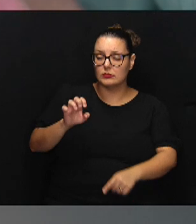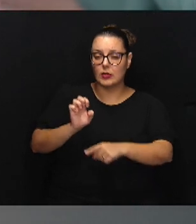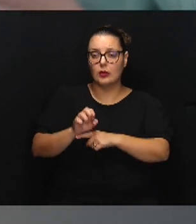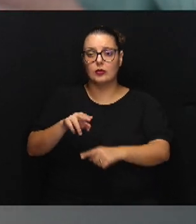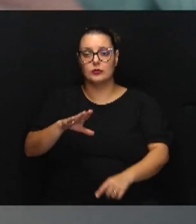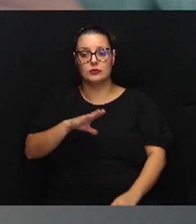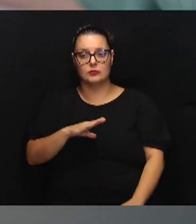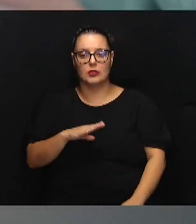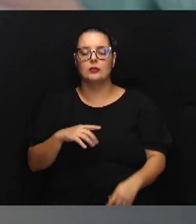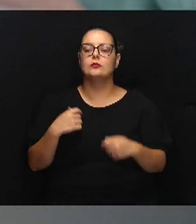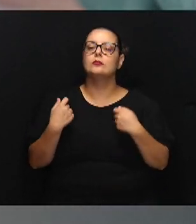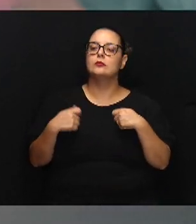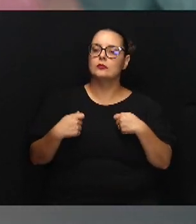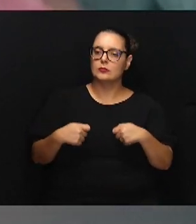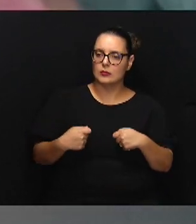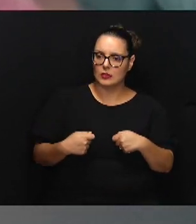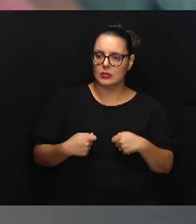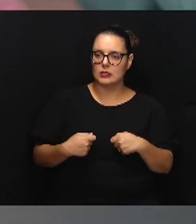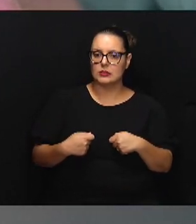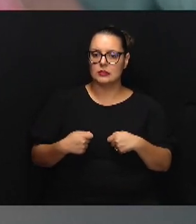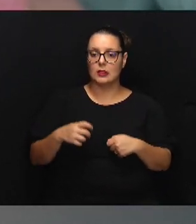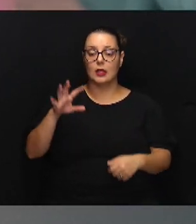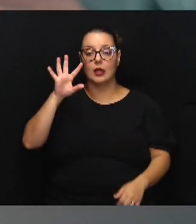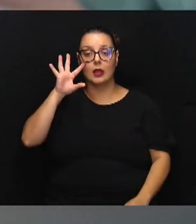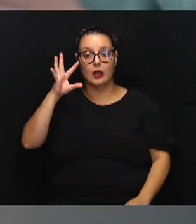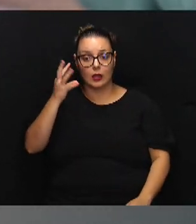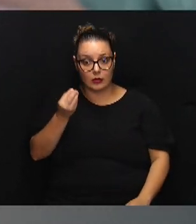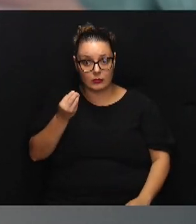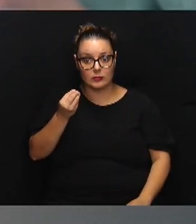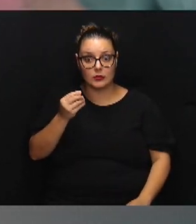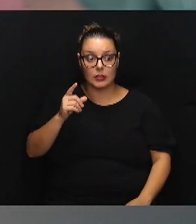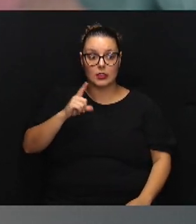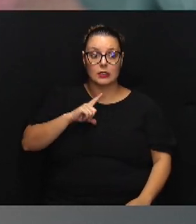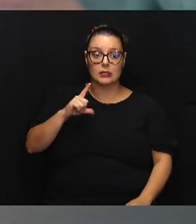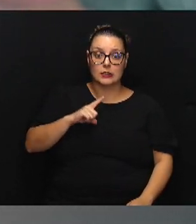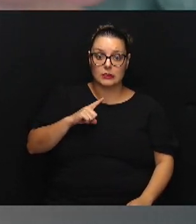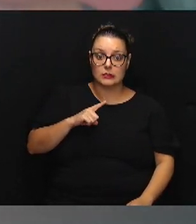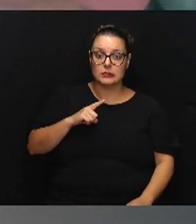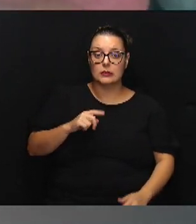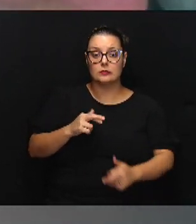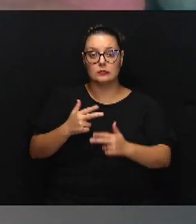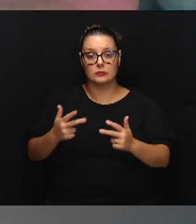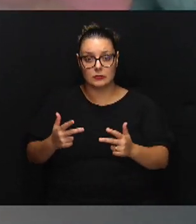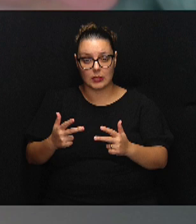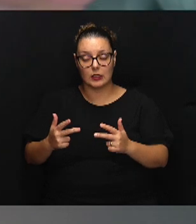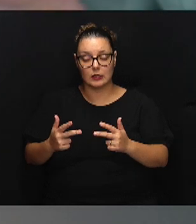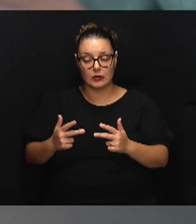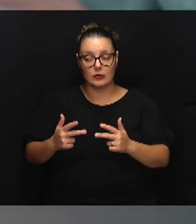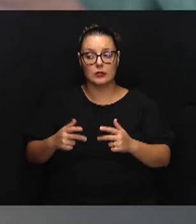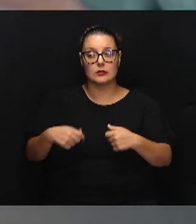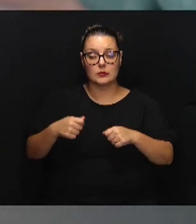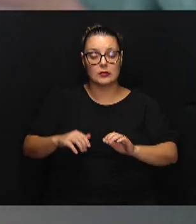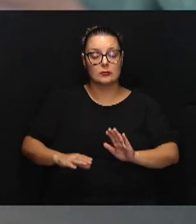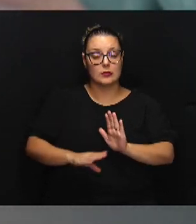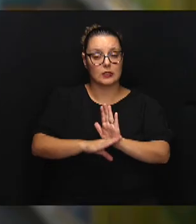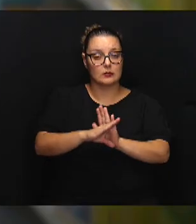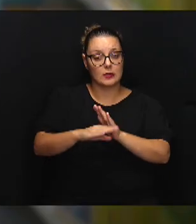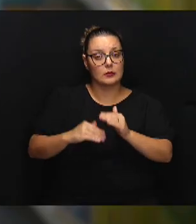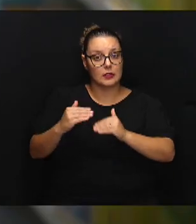município que precisa ter a compreensão de que há um ponto específico para a evolução da sociedade. Se a gente não